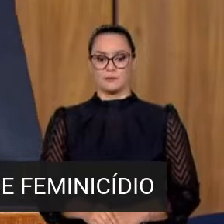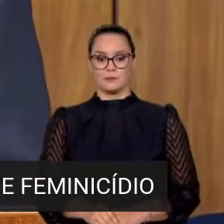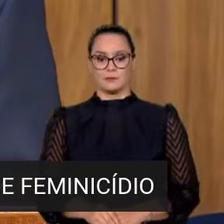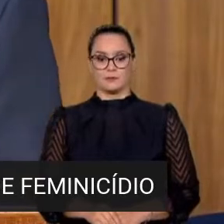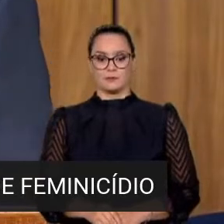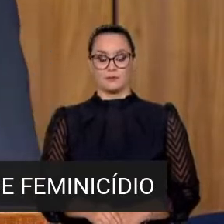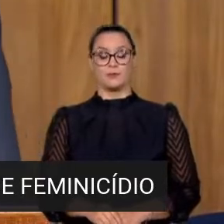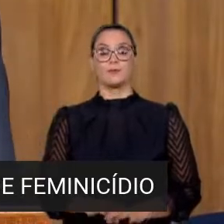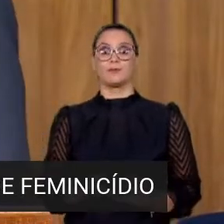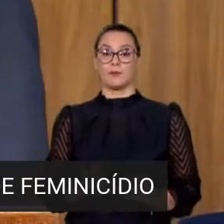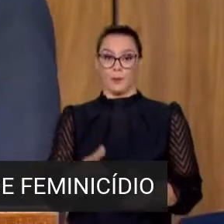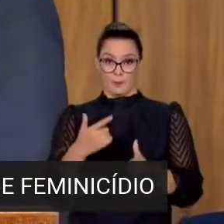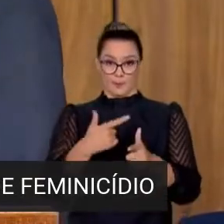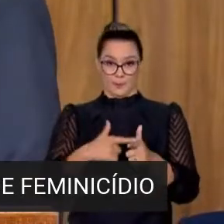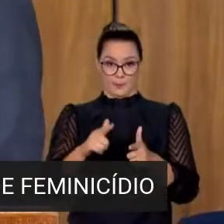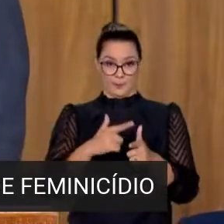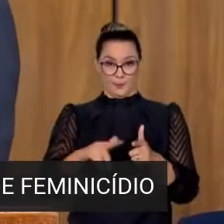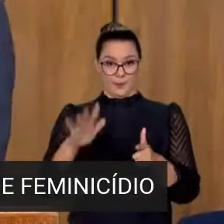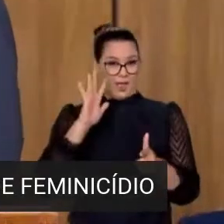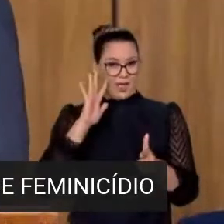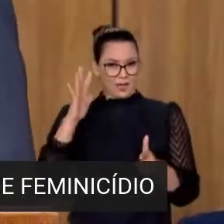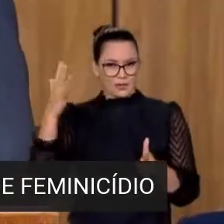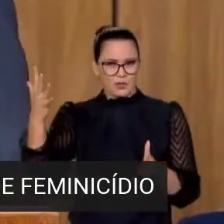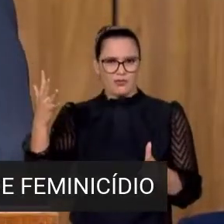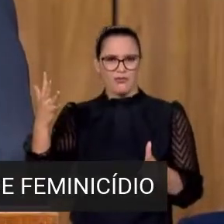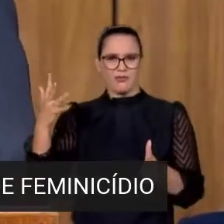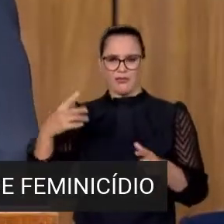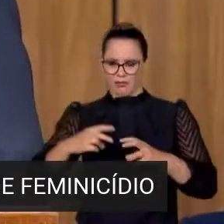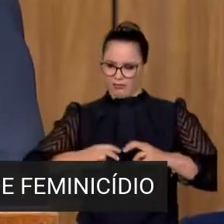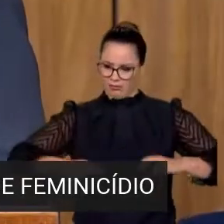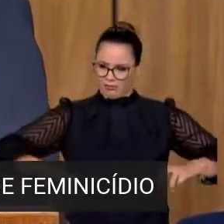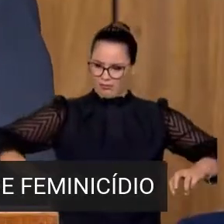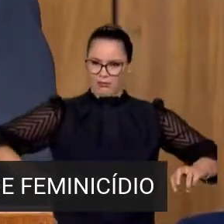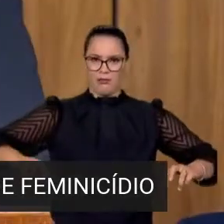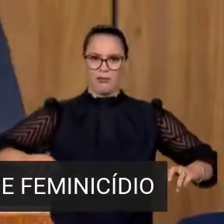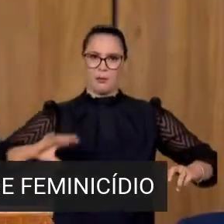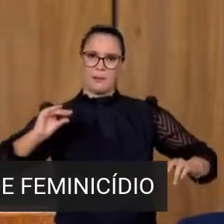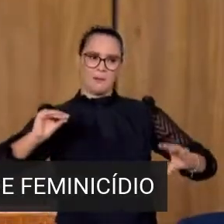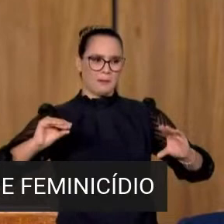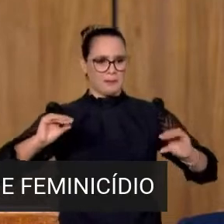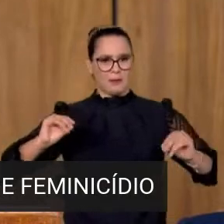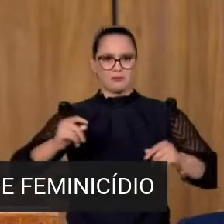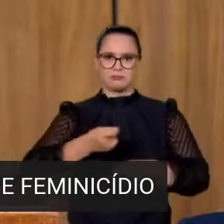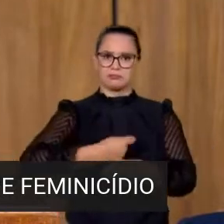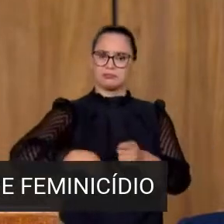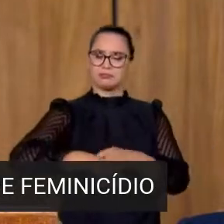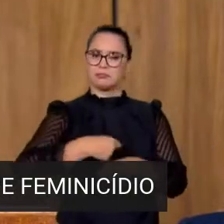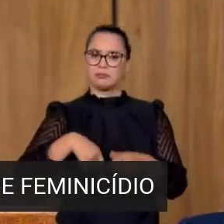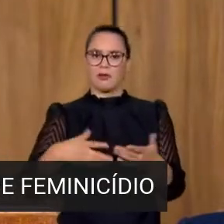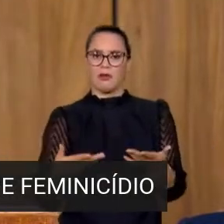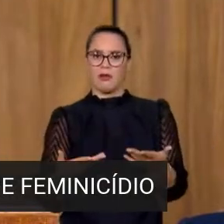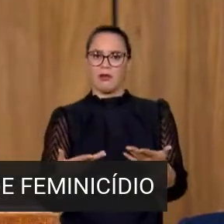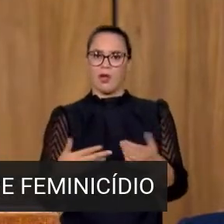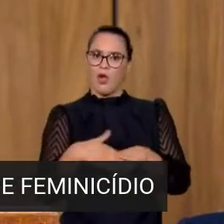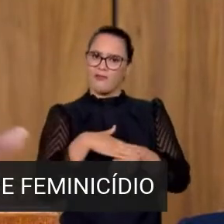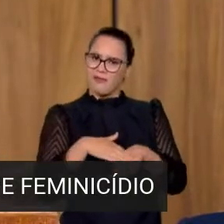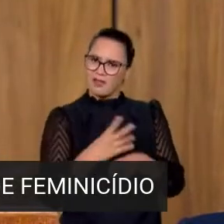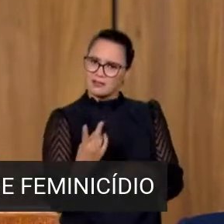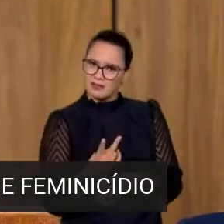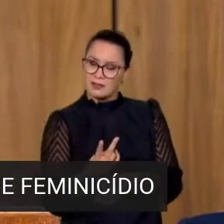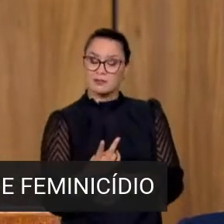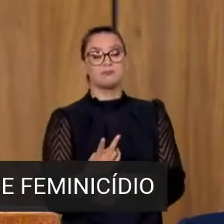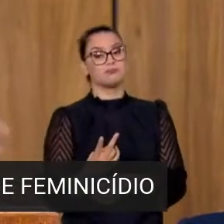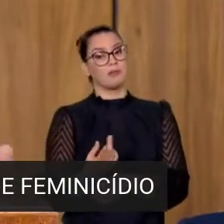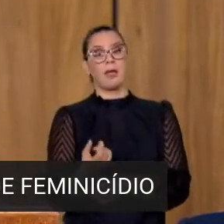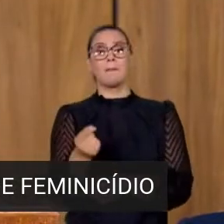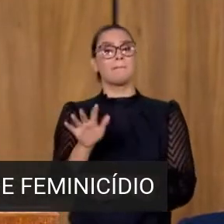Resolver o problema em torno de uma mesa de negociação, em torno de uma conversa, é muito mais